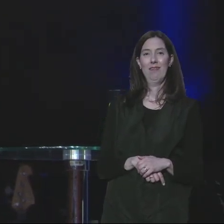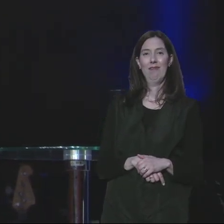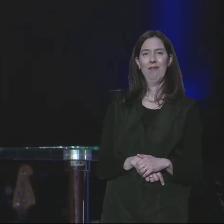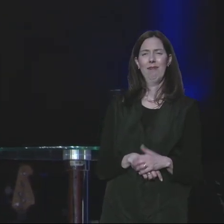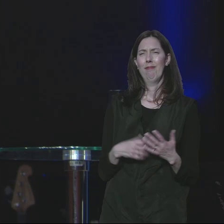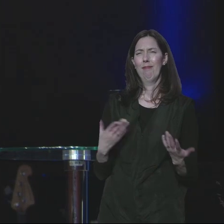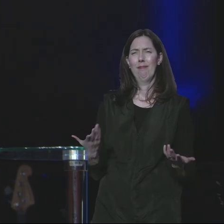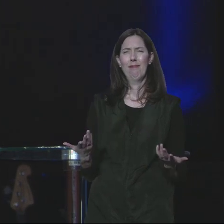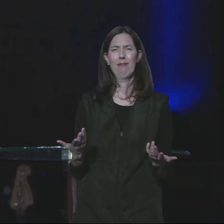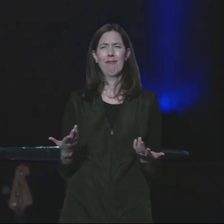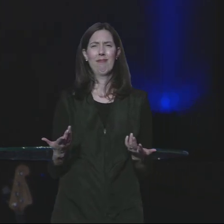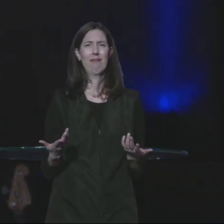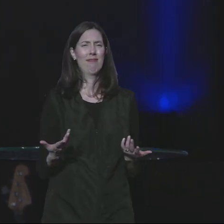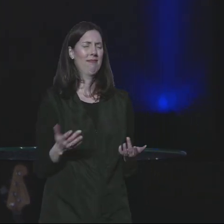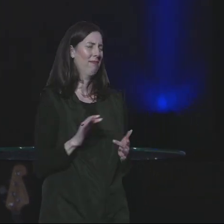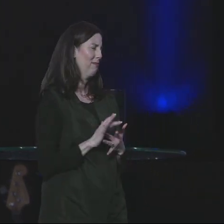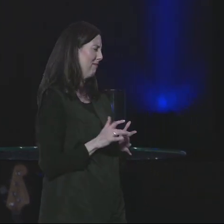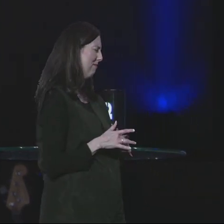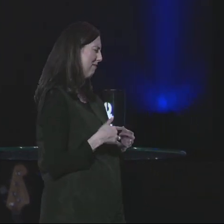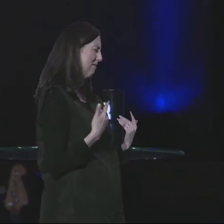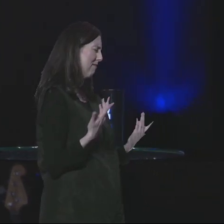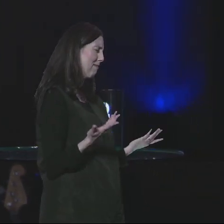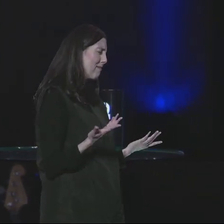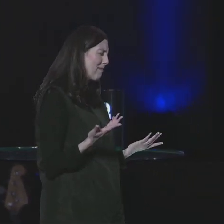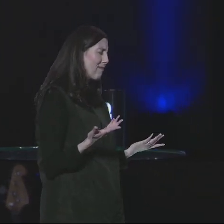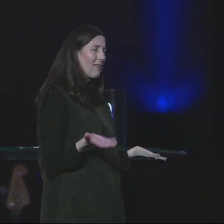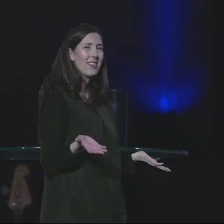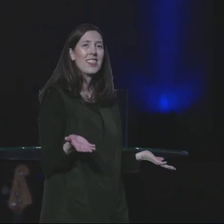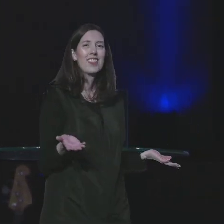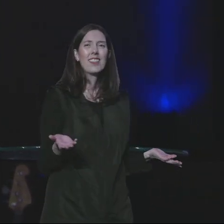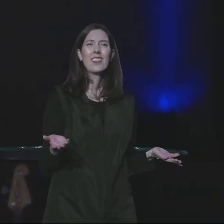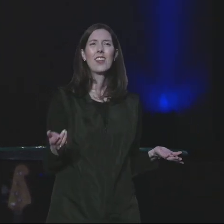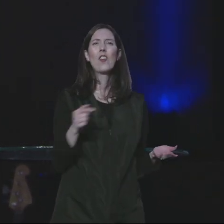Para o que nós estamos vivendo? Para o que nós estamos olhando?